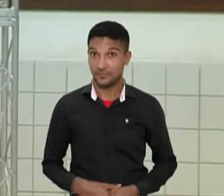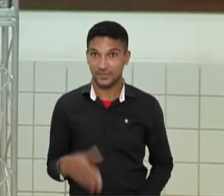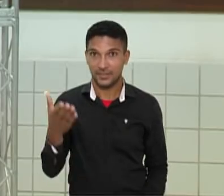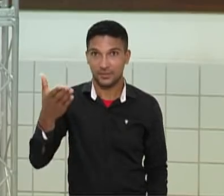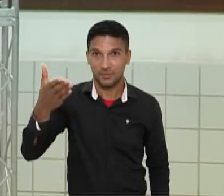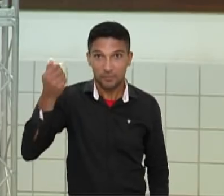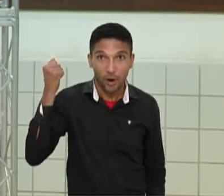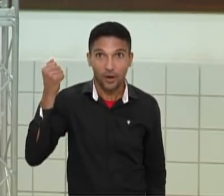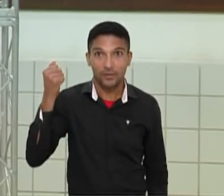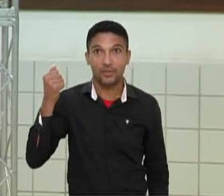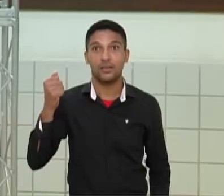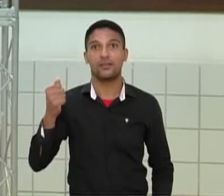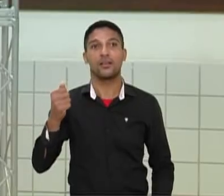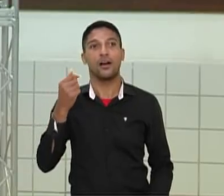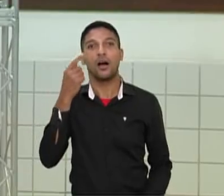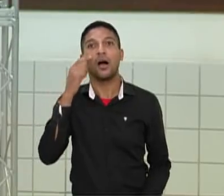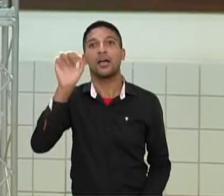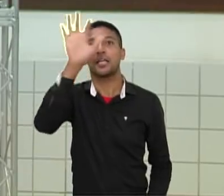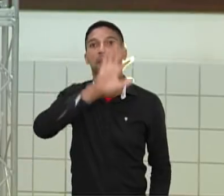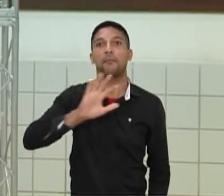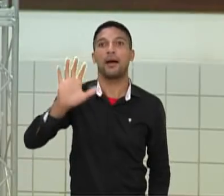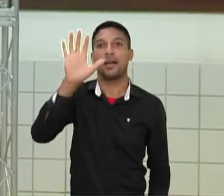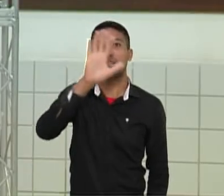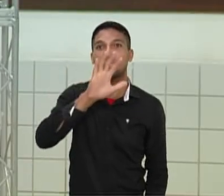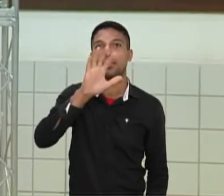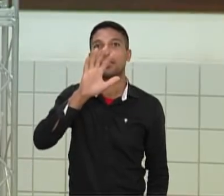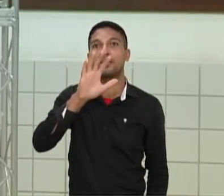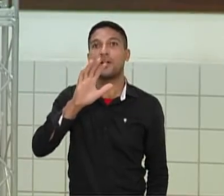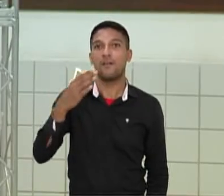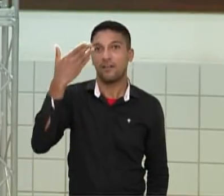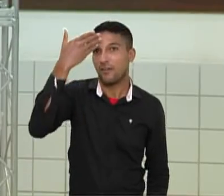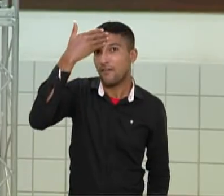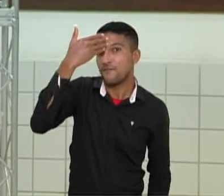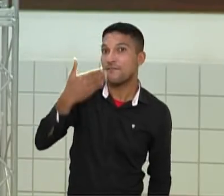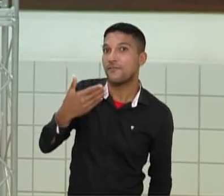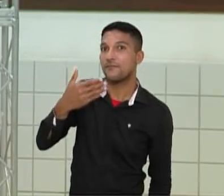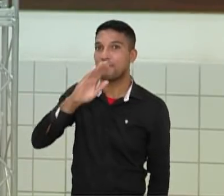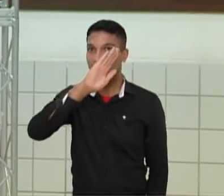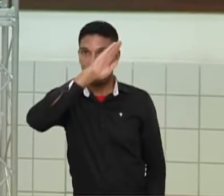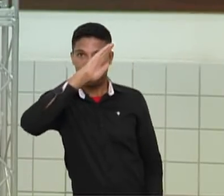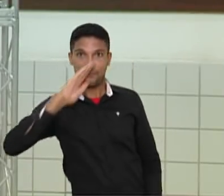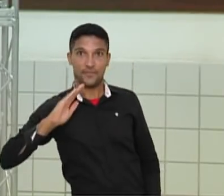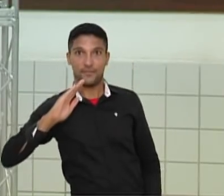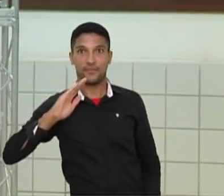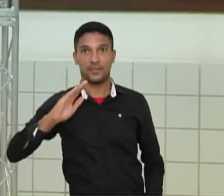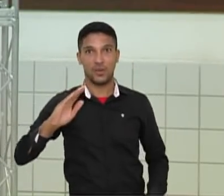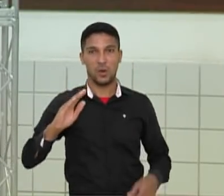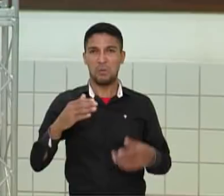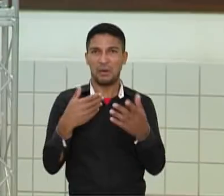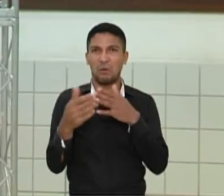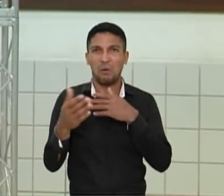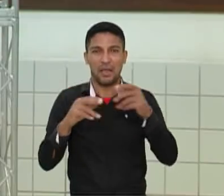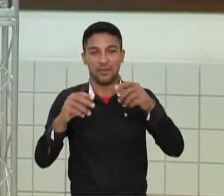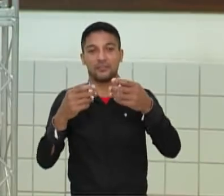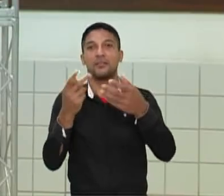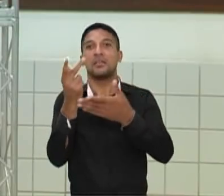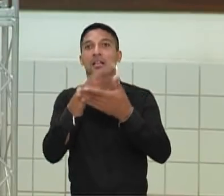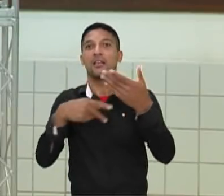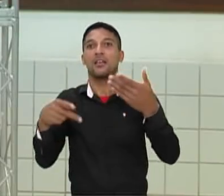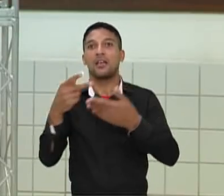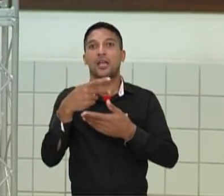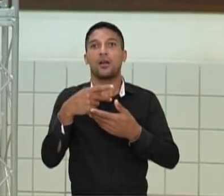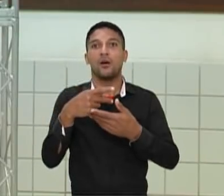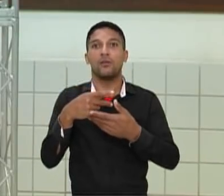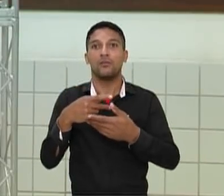Bora repartir a figura então? Vamos repartir, picar ela. Só que assim, não vai ficar picando de qualquer jeito, porque você tem que ver